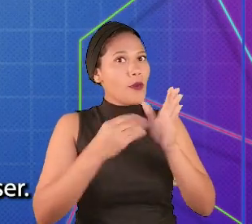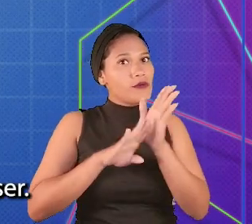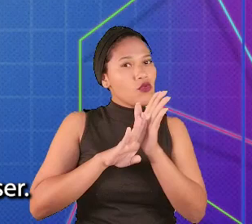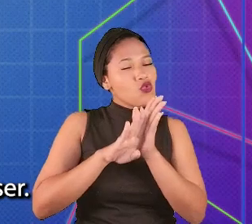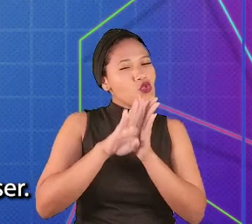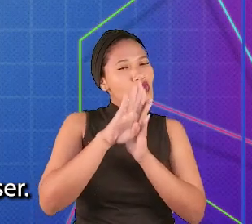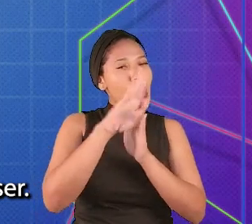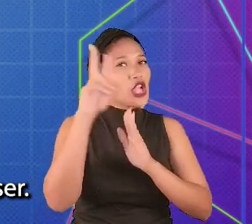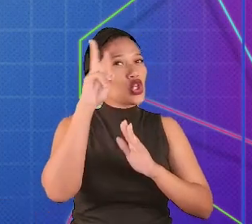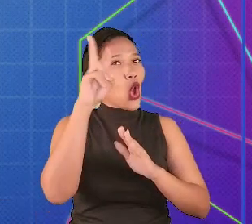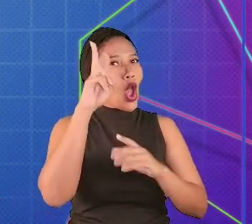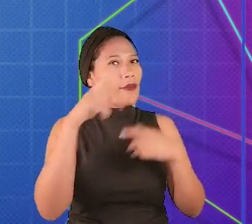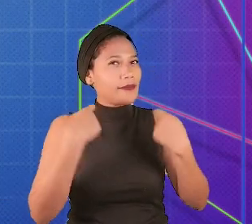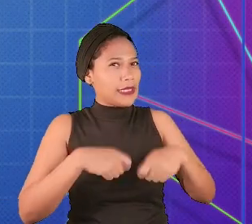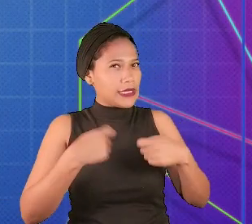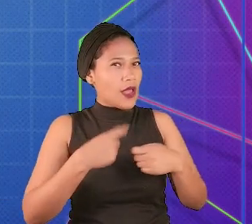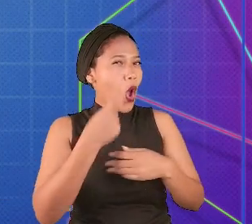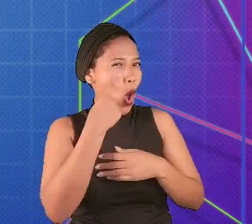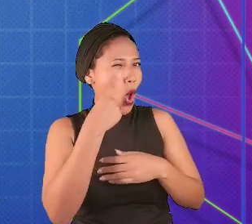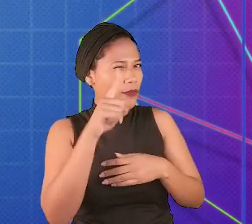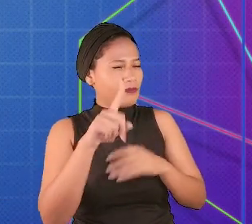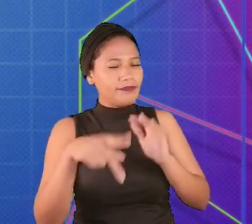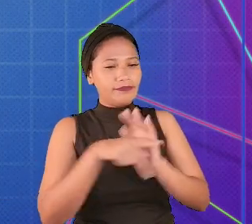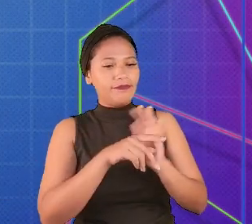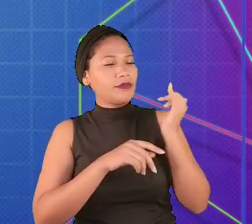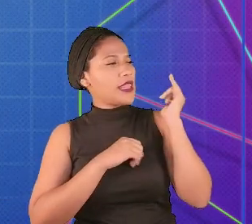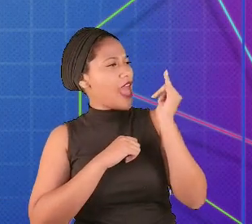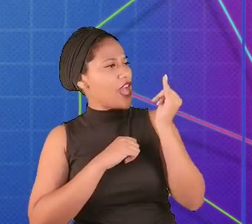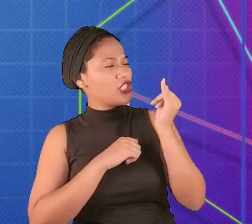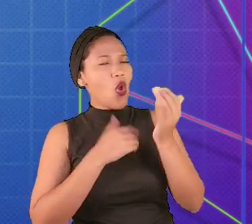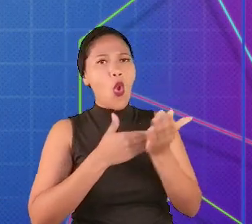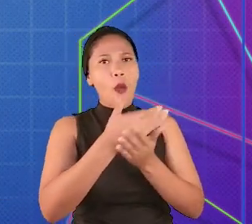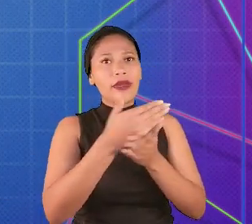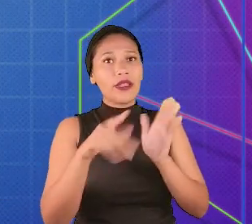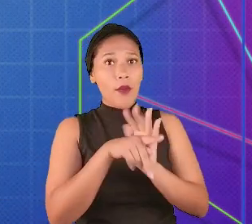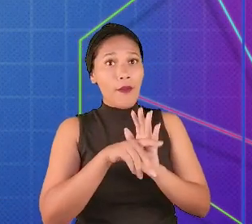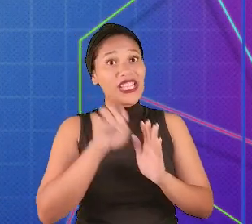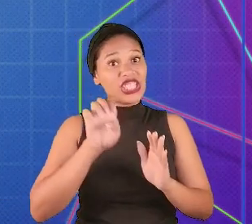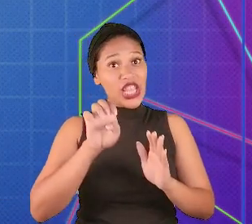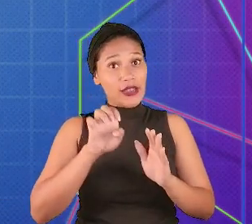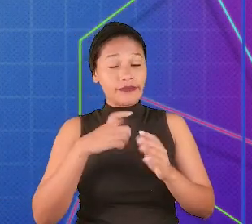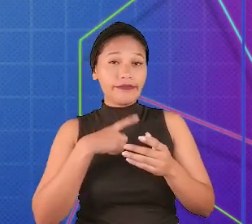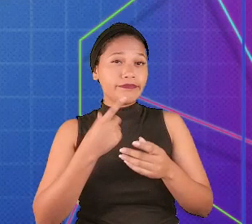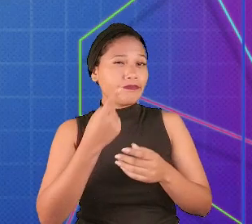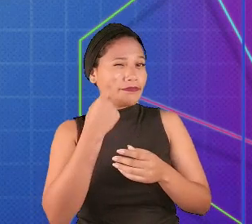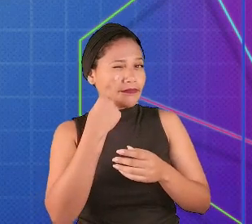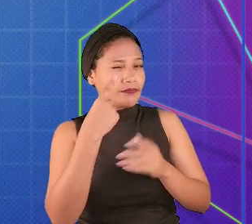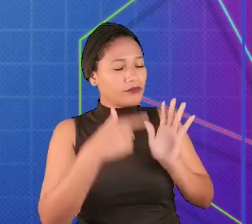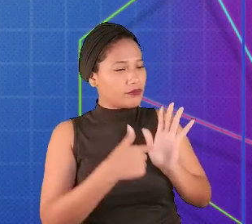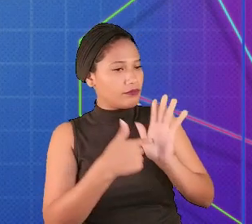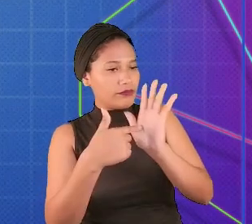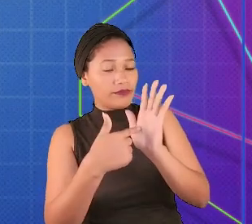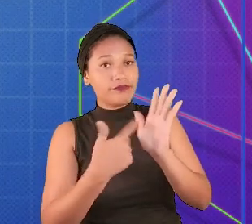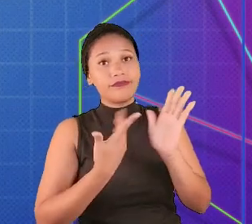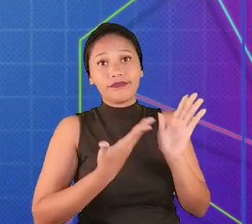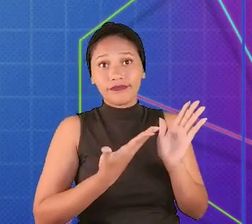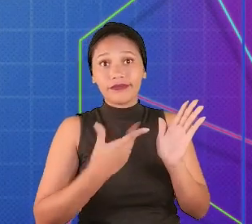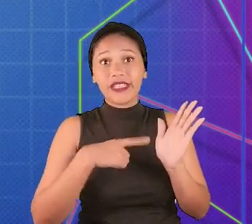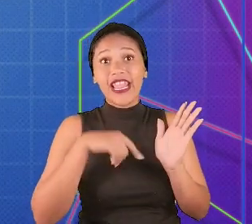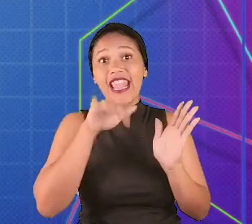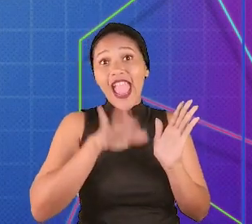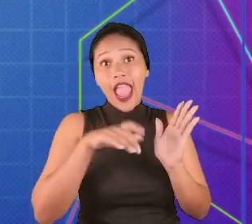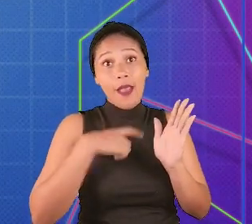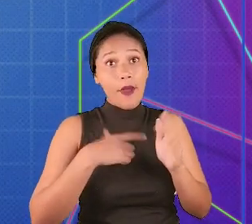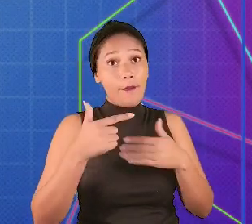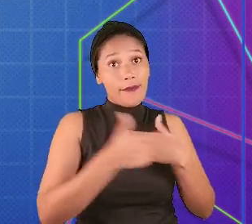curva dramática da nossa história tem que ser. Seguinte, a narrativa começa ali, na esquerda do gráfico. Quando eu estiver mostrando para o público quem